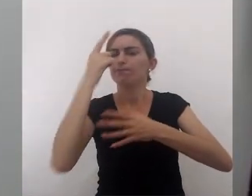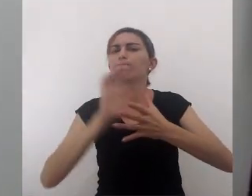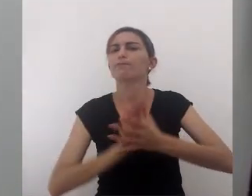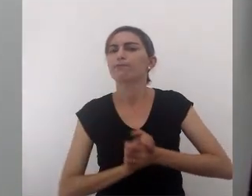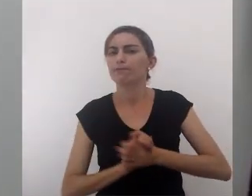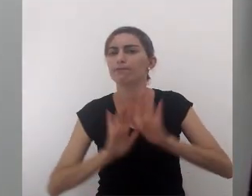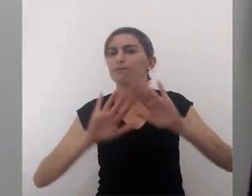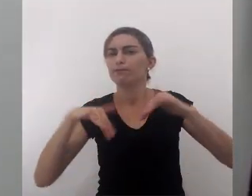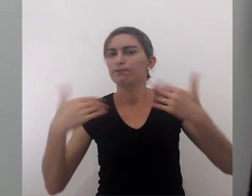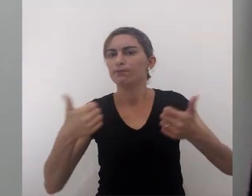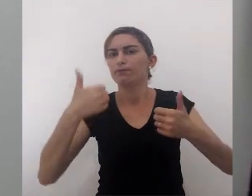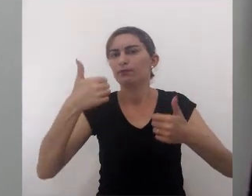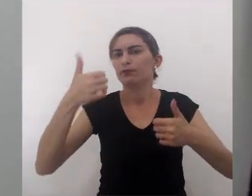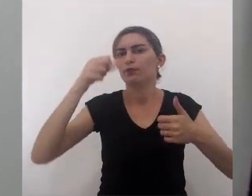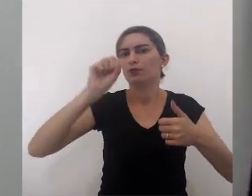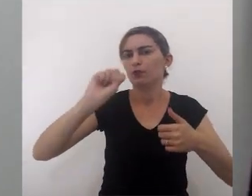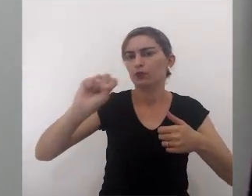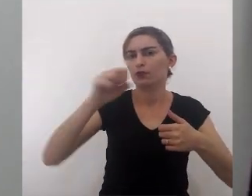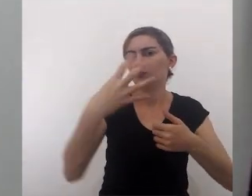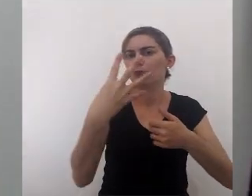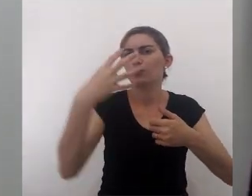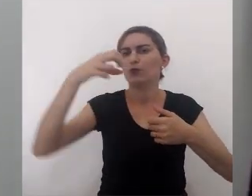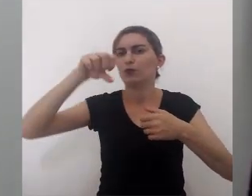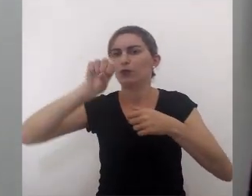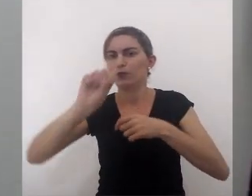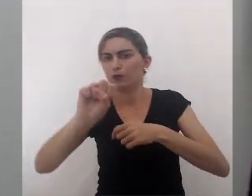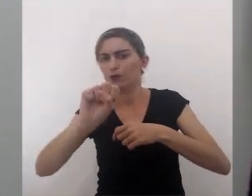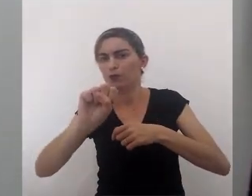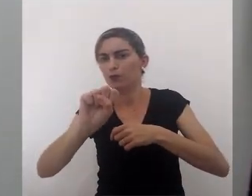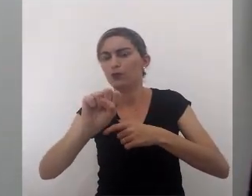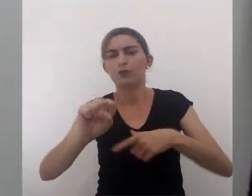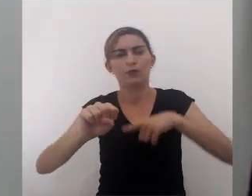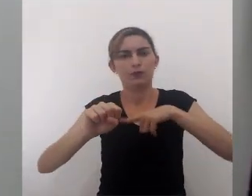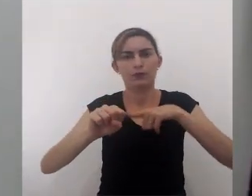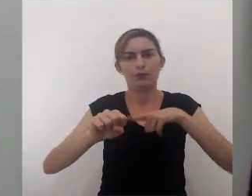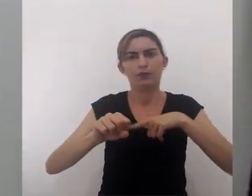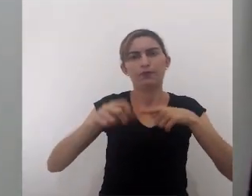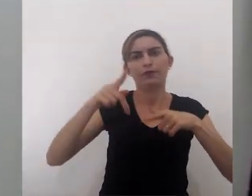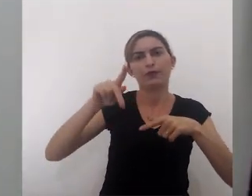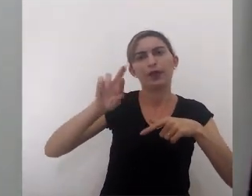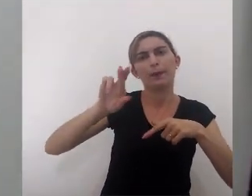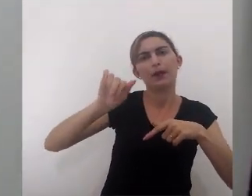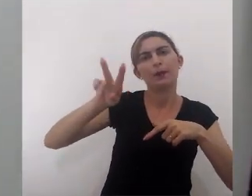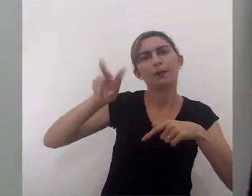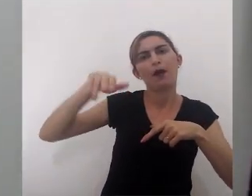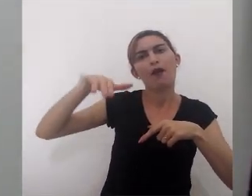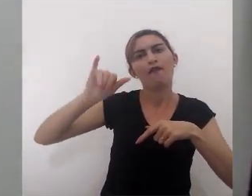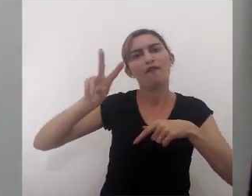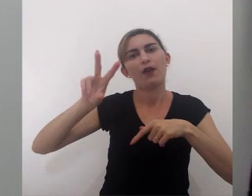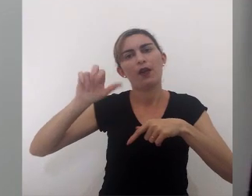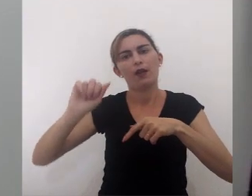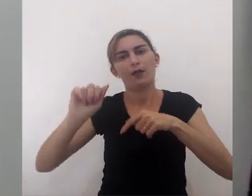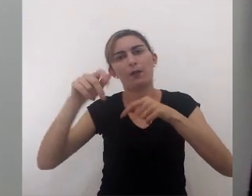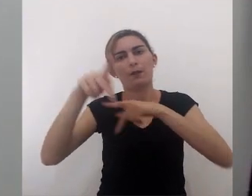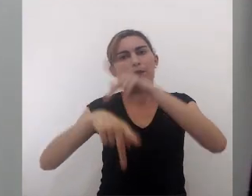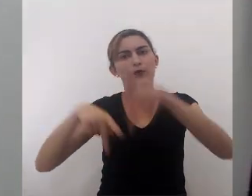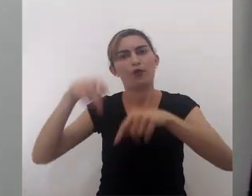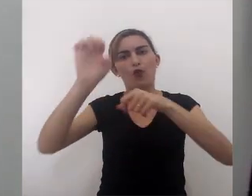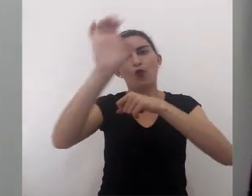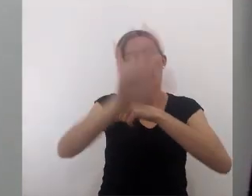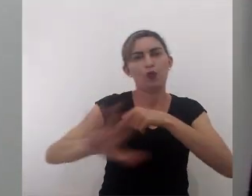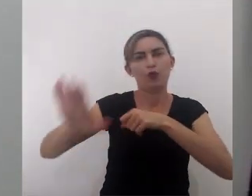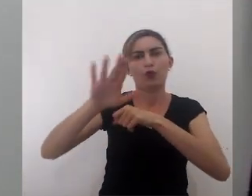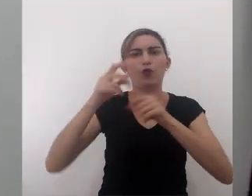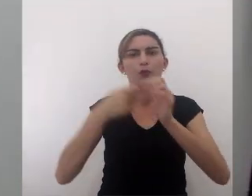né? Então, em 1848, tem a Primavera dos Povos. Ou seja, a Europa vai ter,